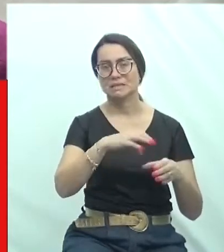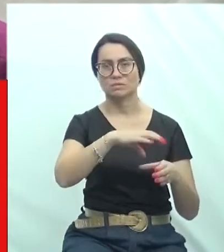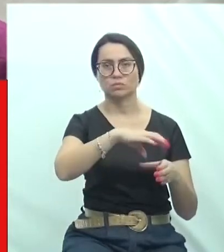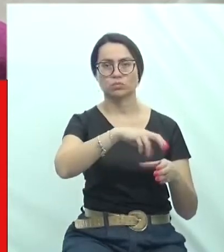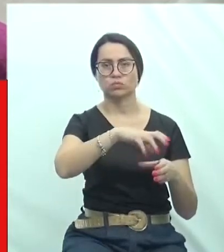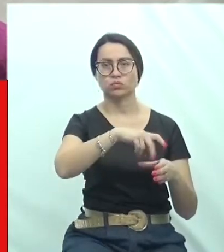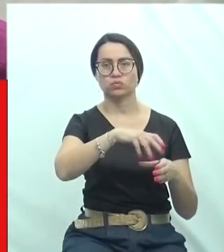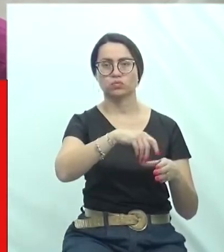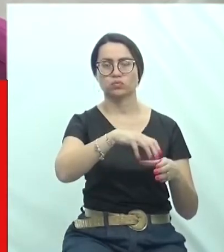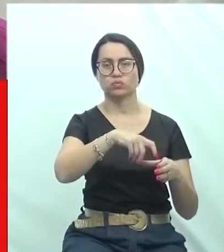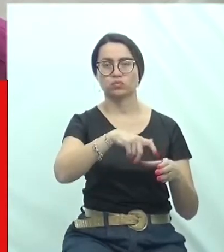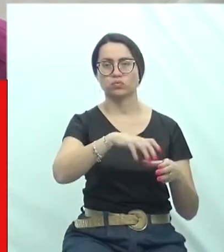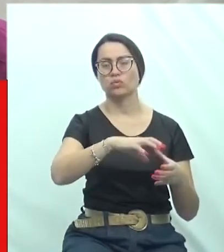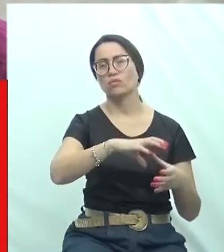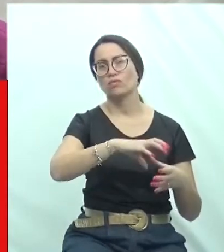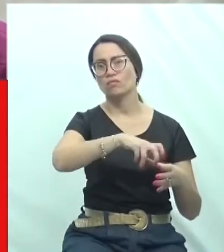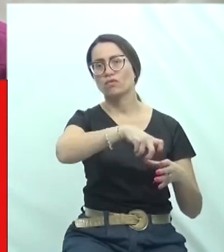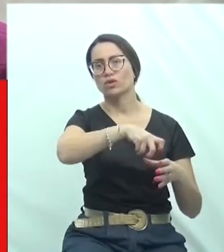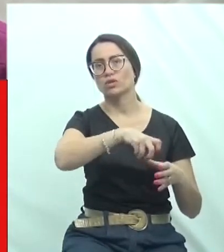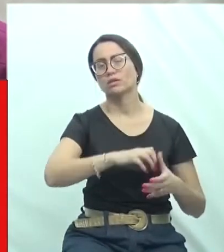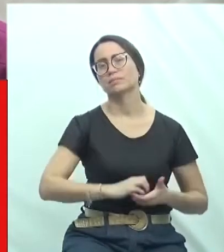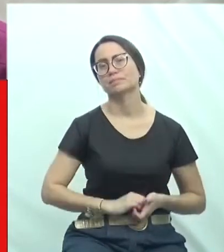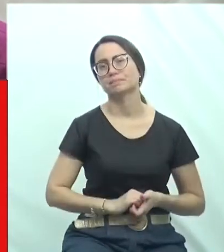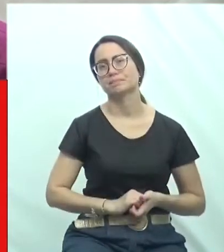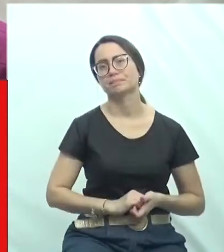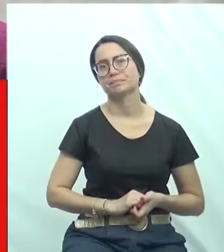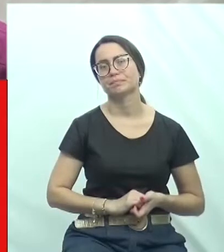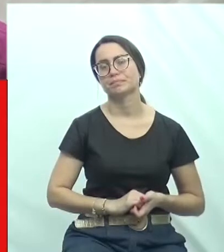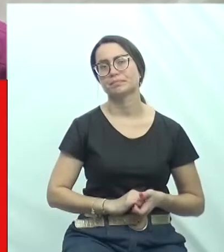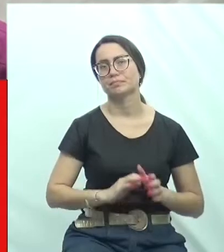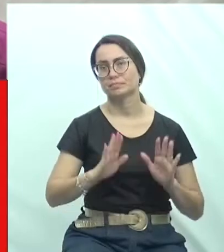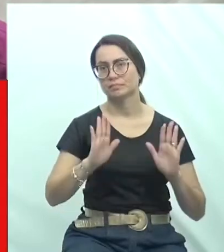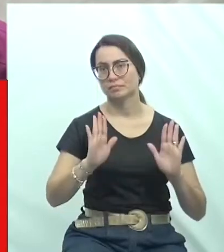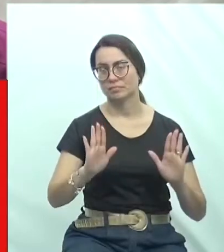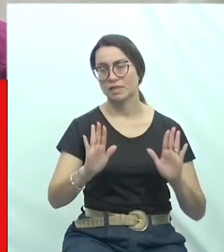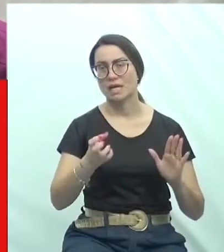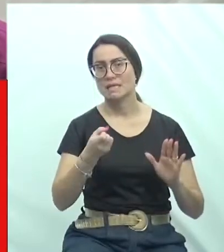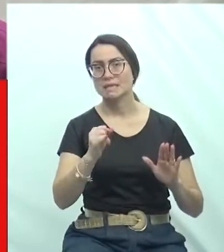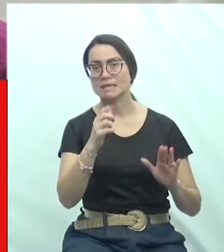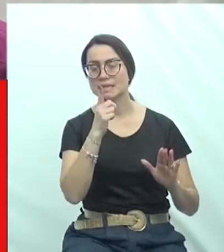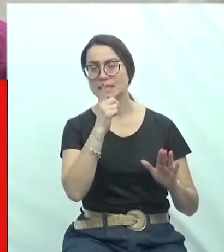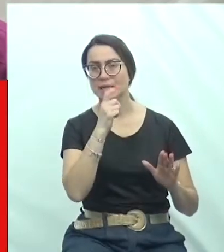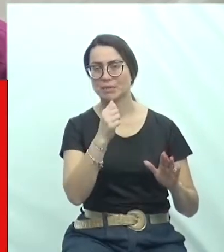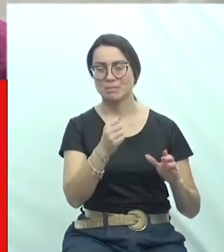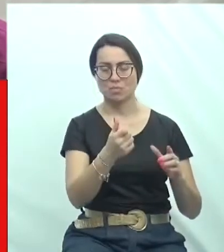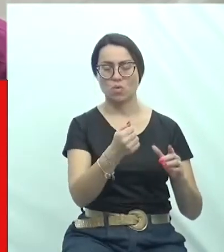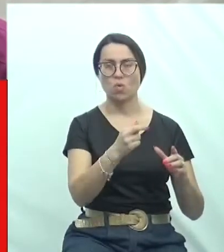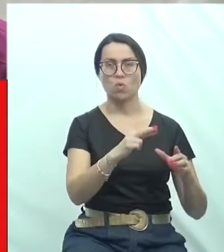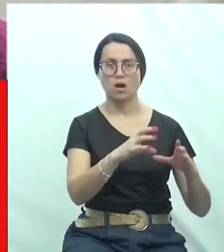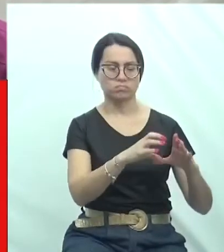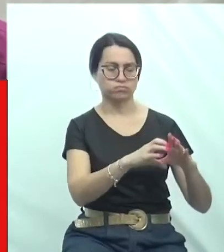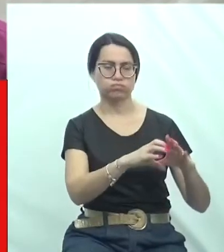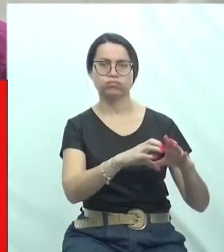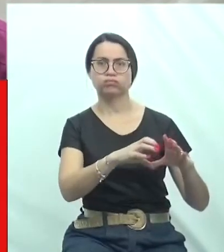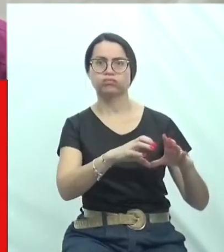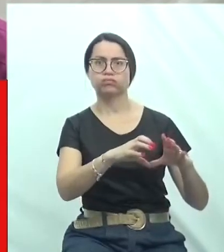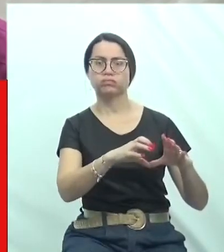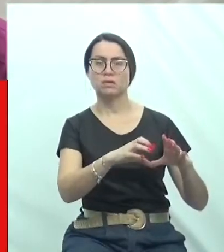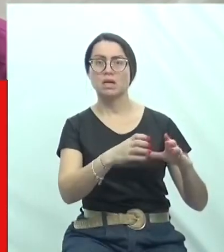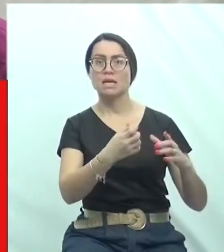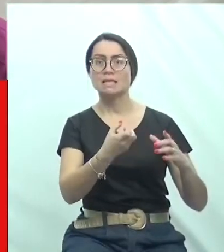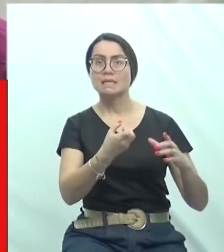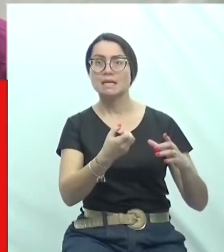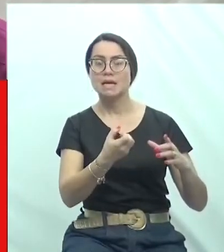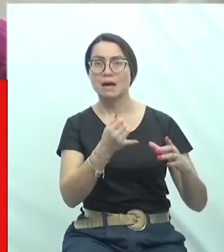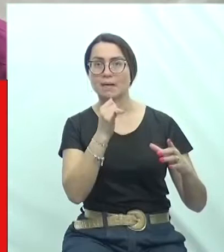registro, aí tem bolsão de ar. Porém, esses bolsões de ar têm ventosas para isso. O ar